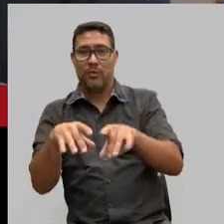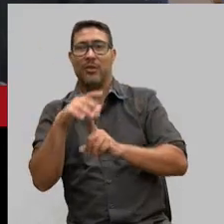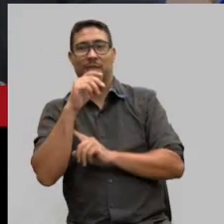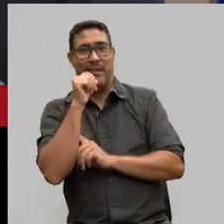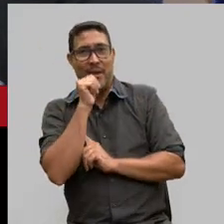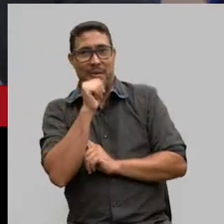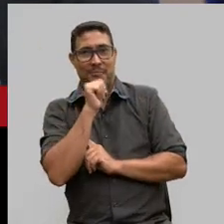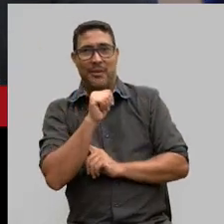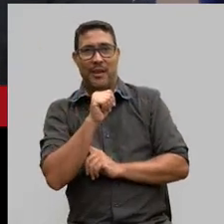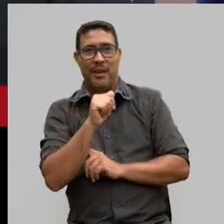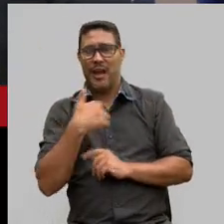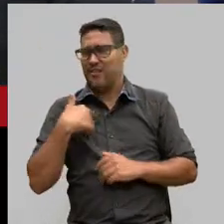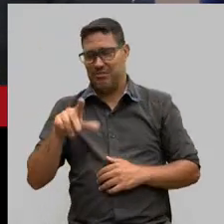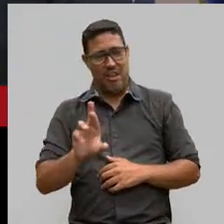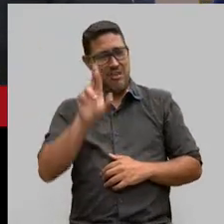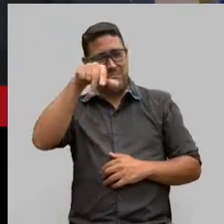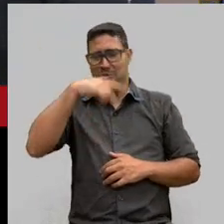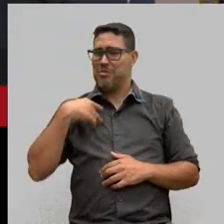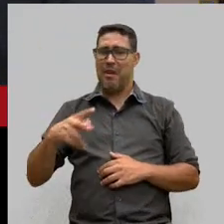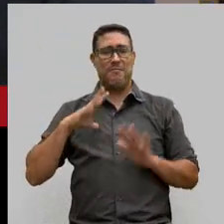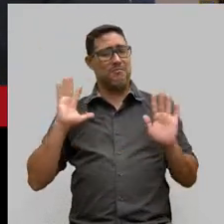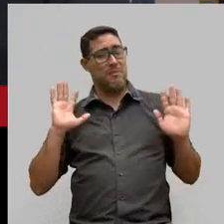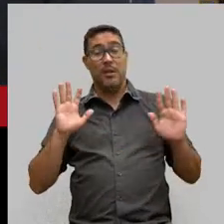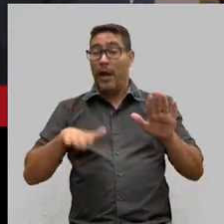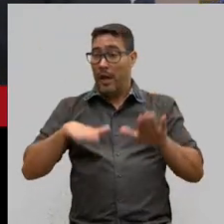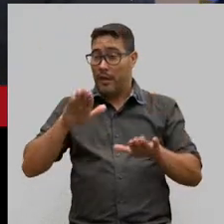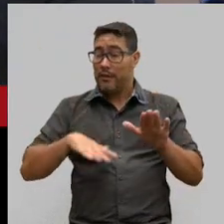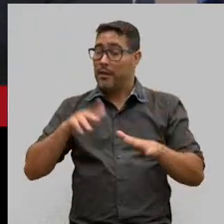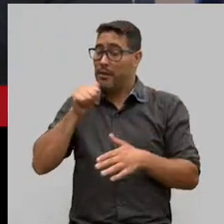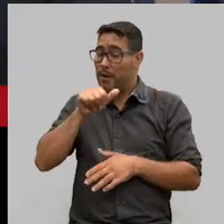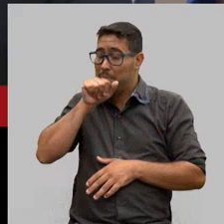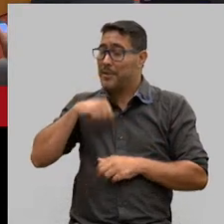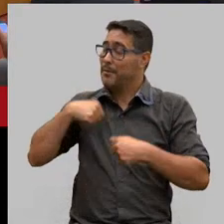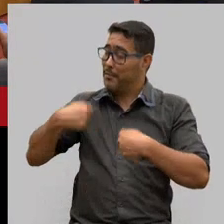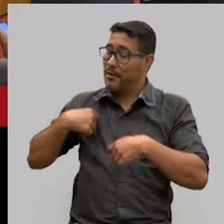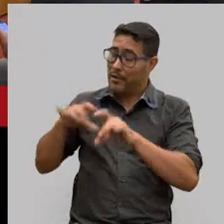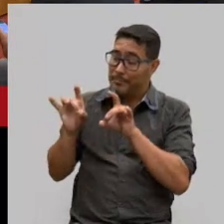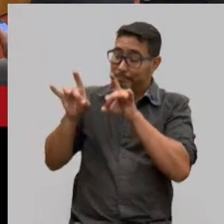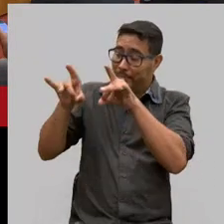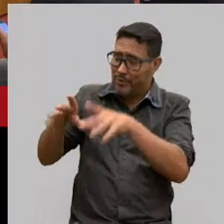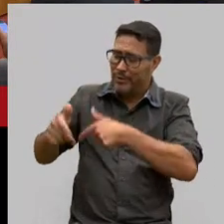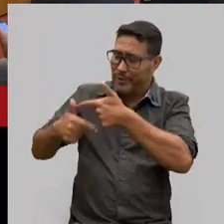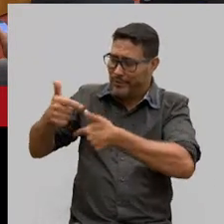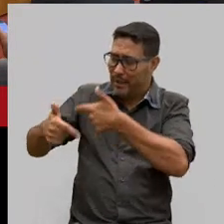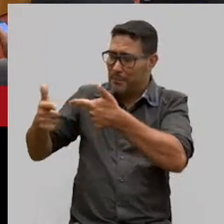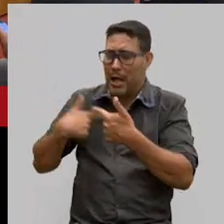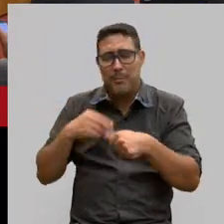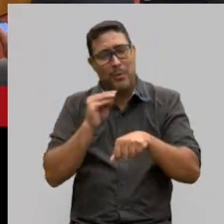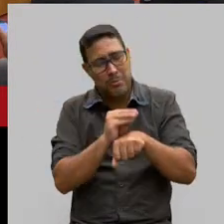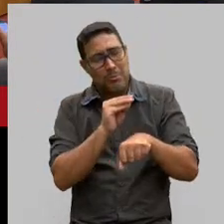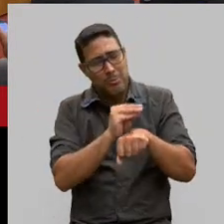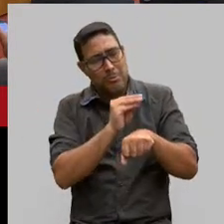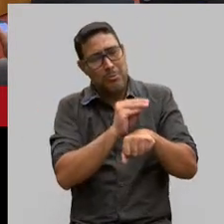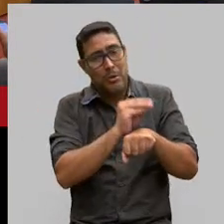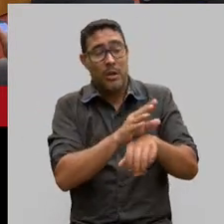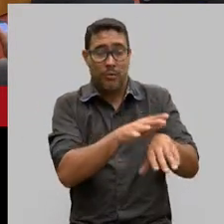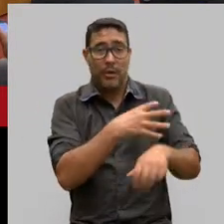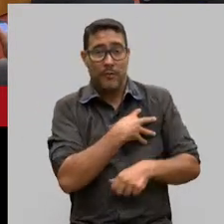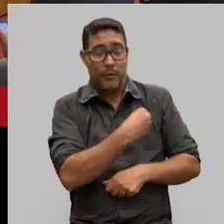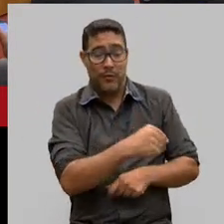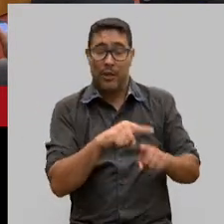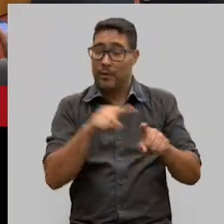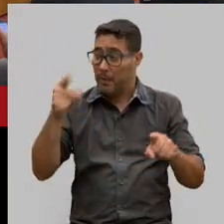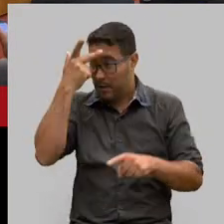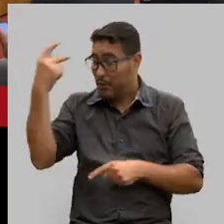você sozinho né E aí abandona emprego tem que deixar o emprego para poder ser cuidador exclusivo E aí quem tá cuidando de quem cuida e os problemas que vem de depressão